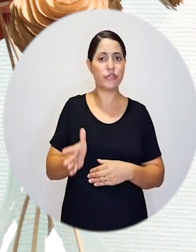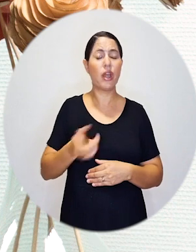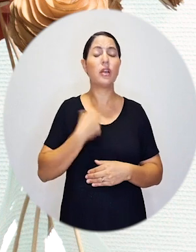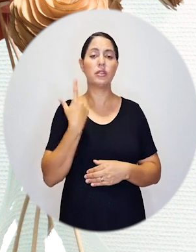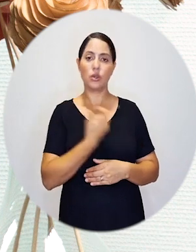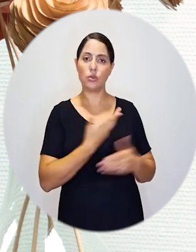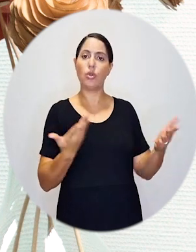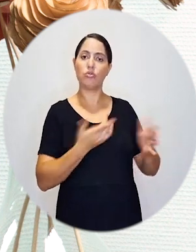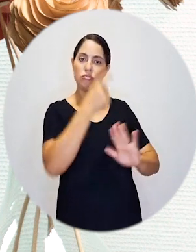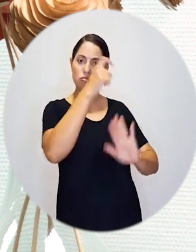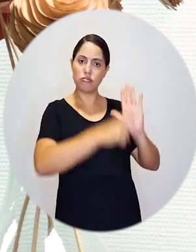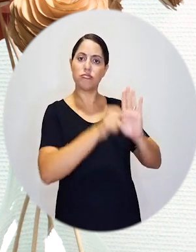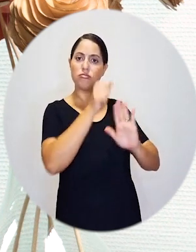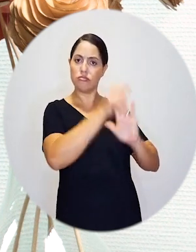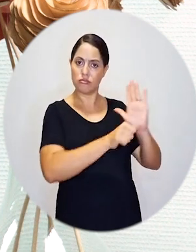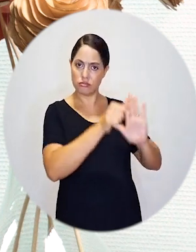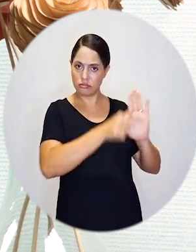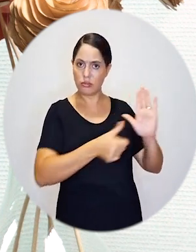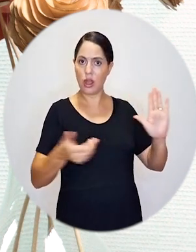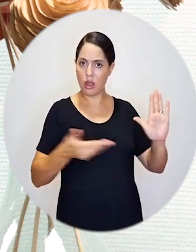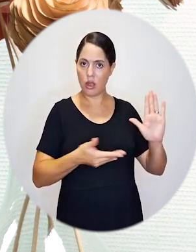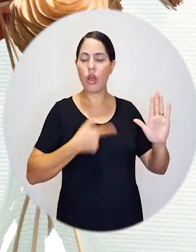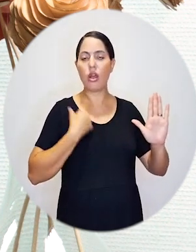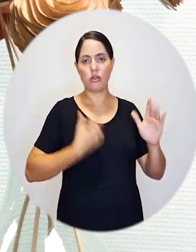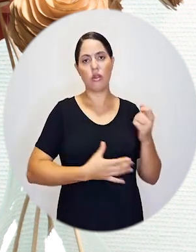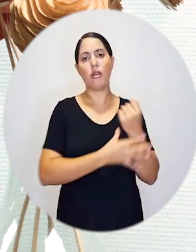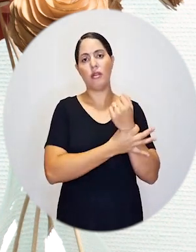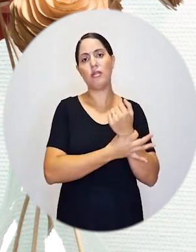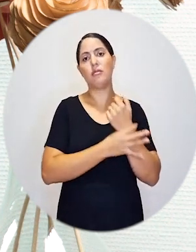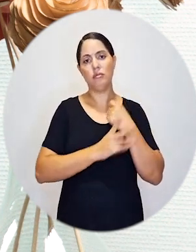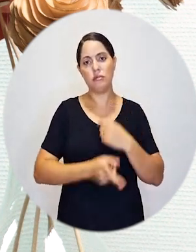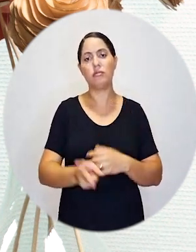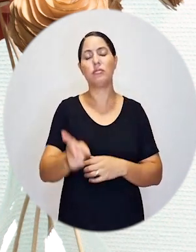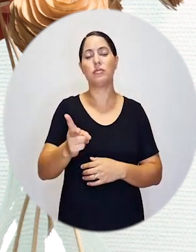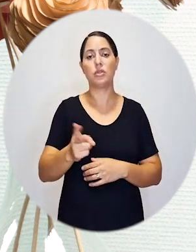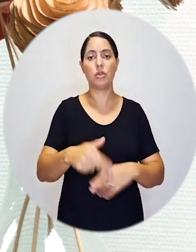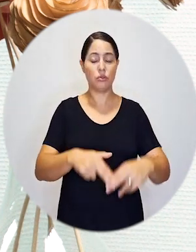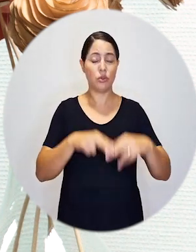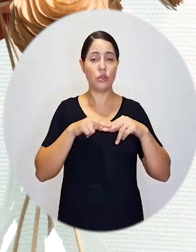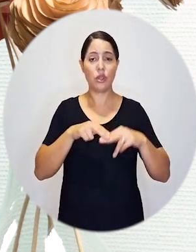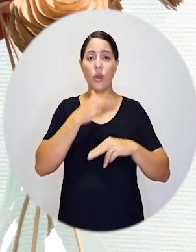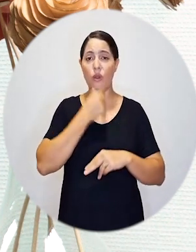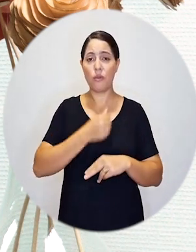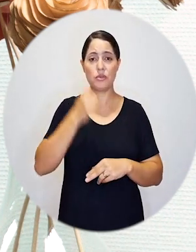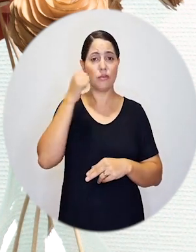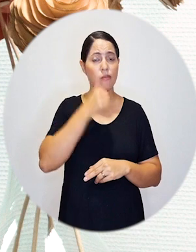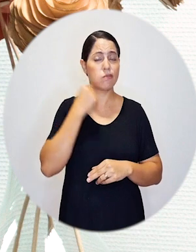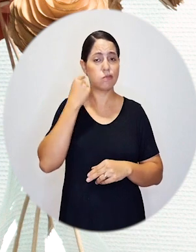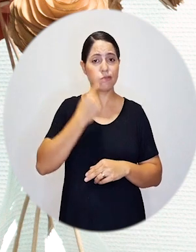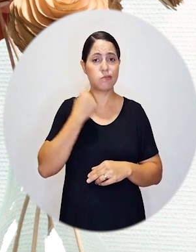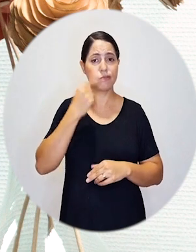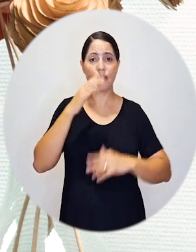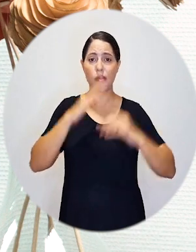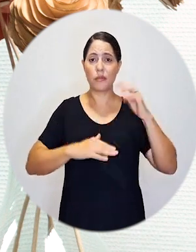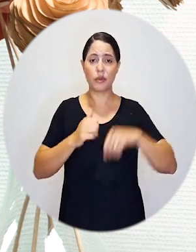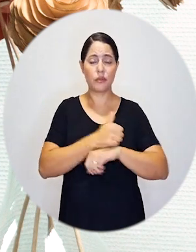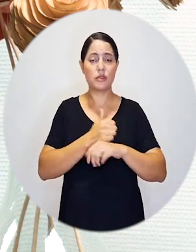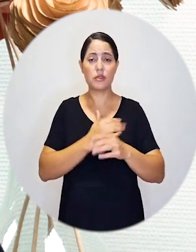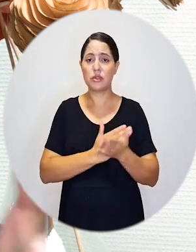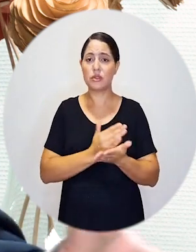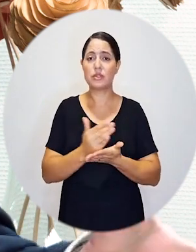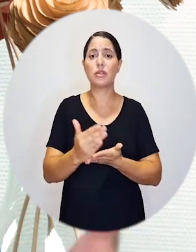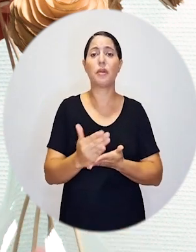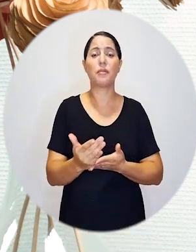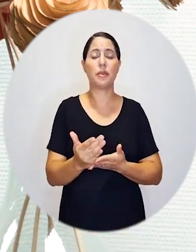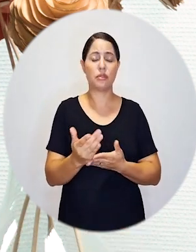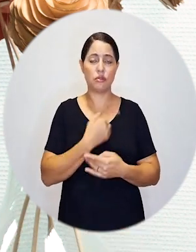lá atrás e que nós garantimos a manutenção mesmo na nova reforma tributária, para que o advogado e a advogada, no início da sua profissão, ela